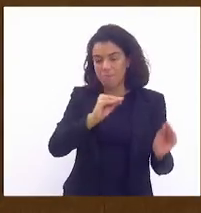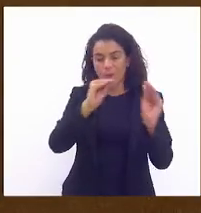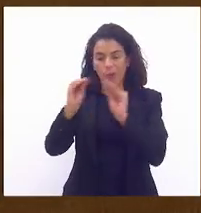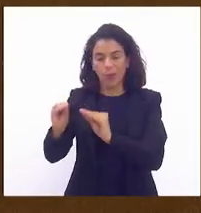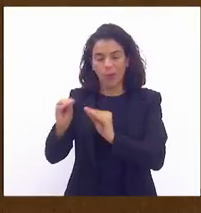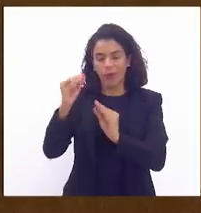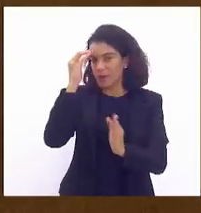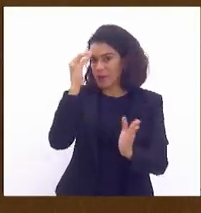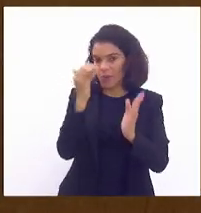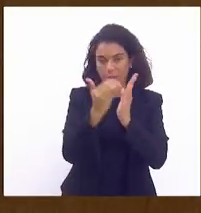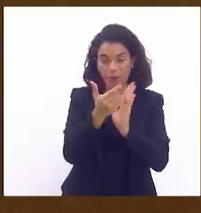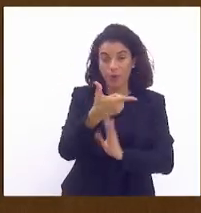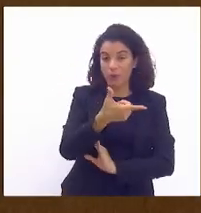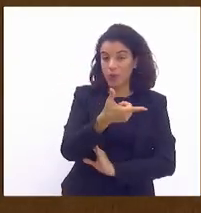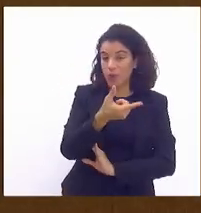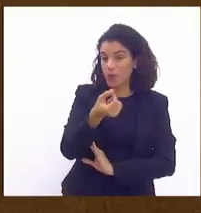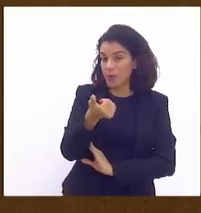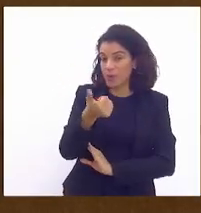Está aqui em